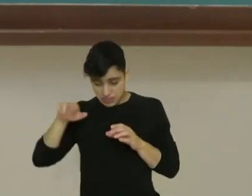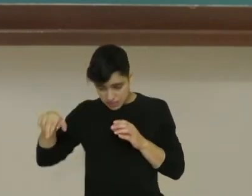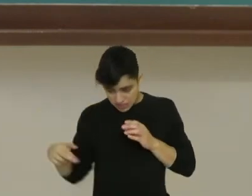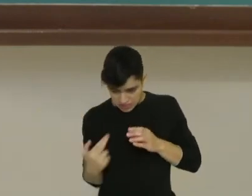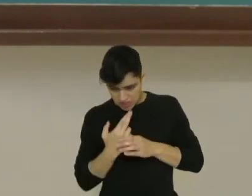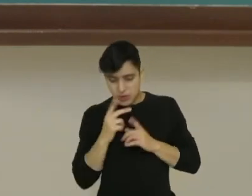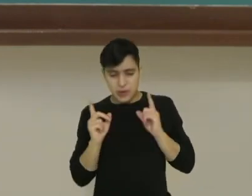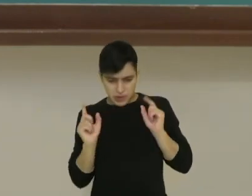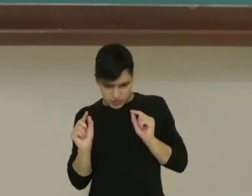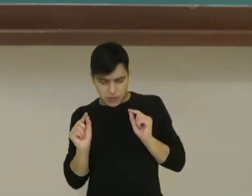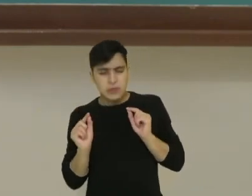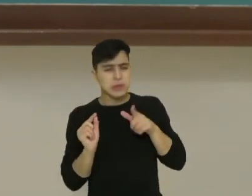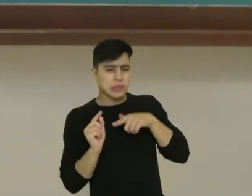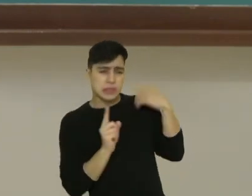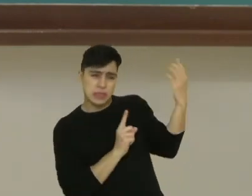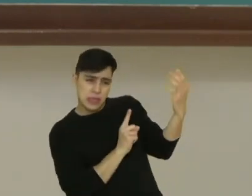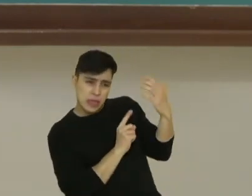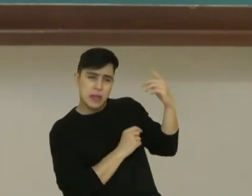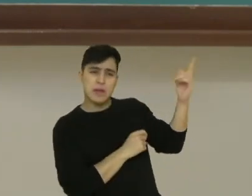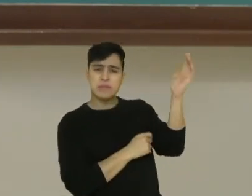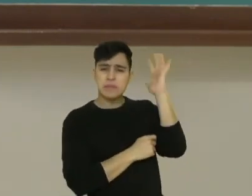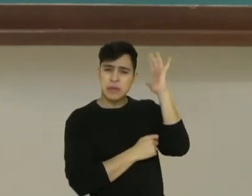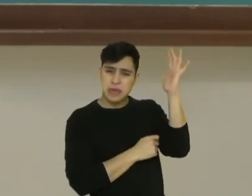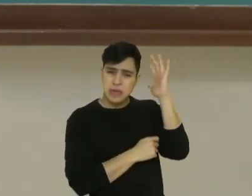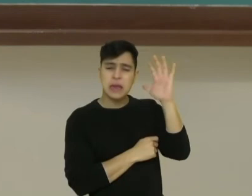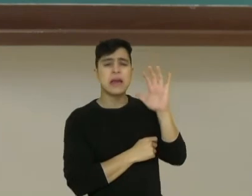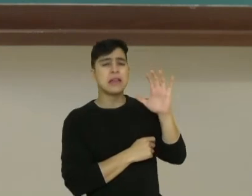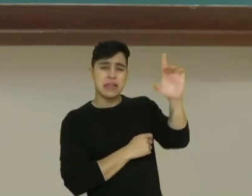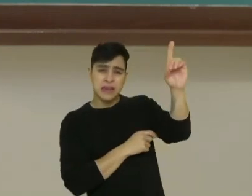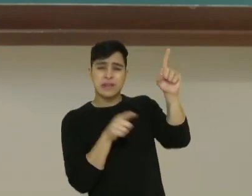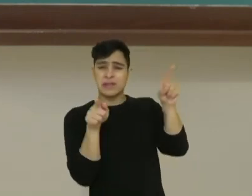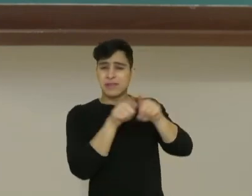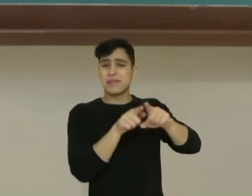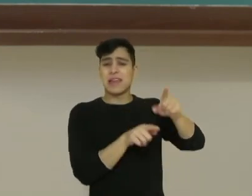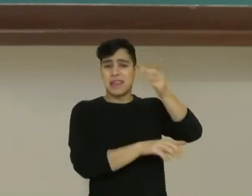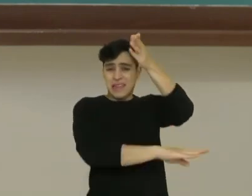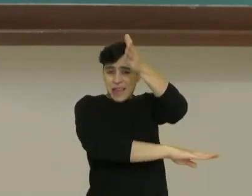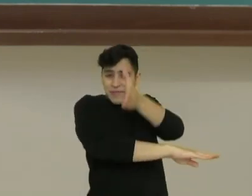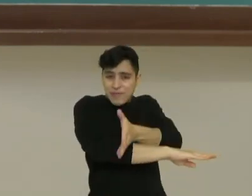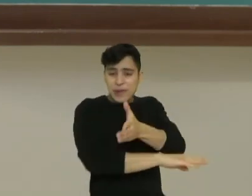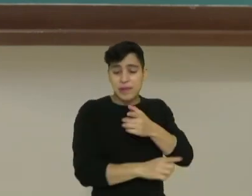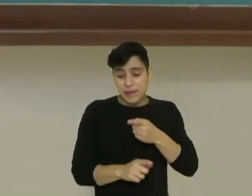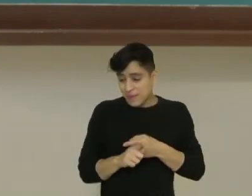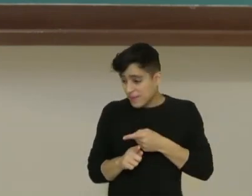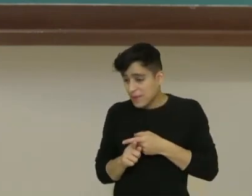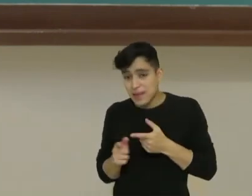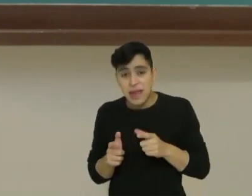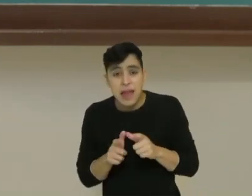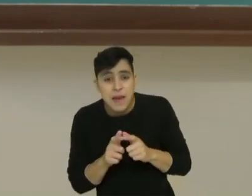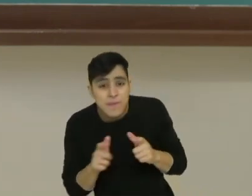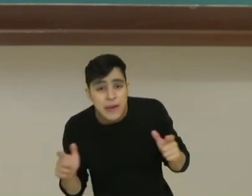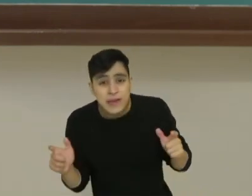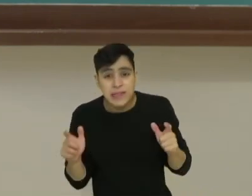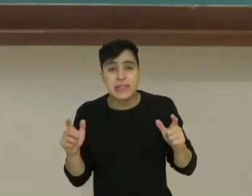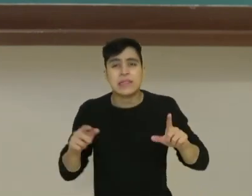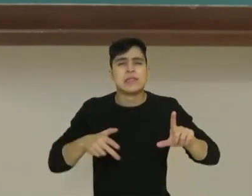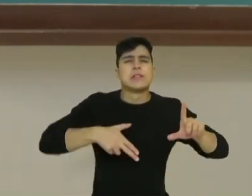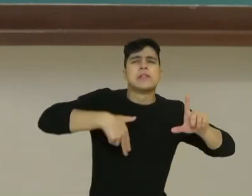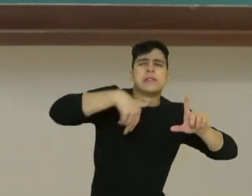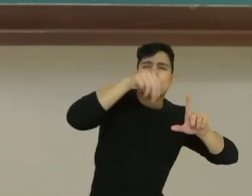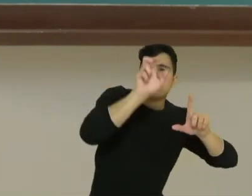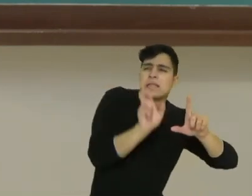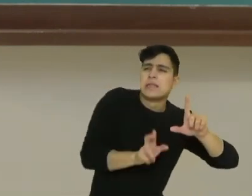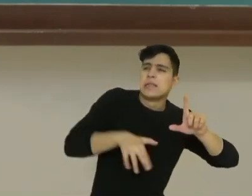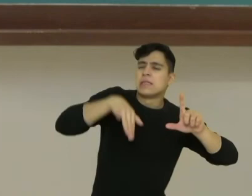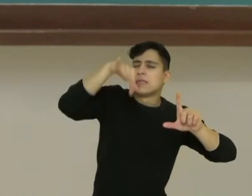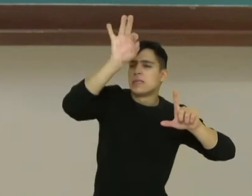eles foram influenciados por aquele pensamento teocentrista da Idade Média. Haja visto que a maioria das obras eram obras que